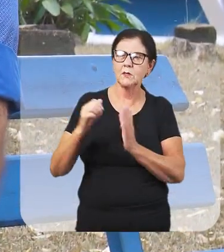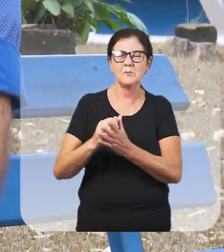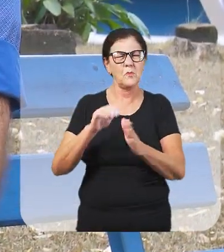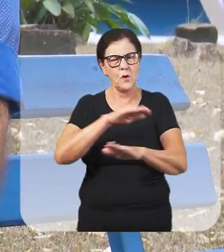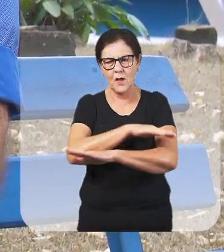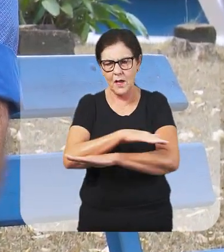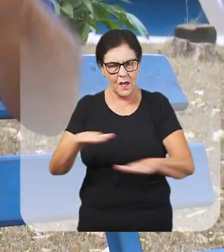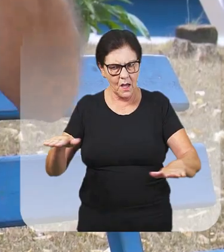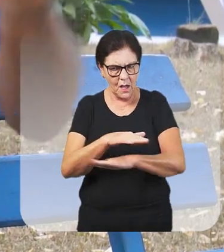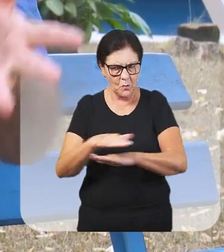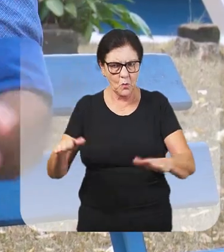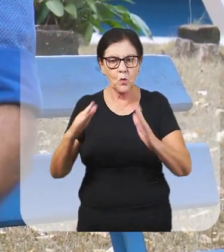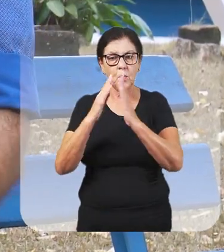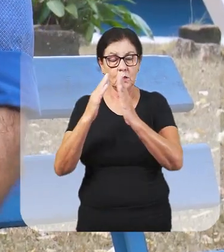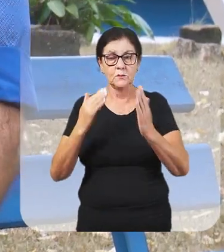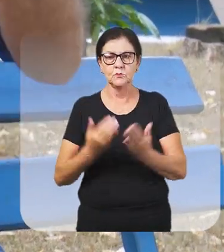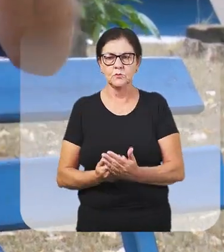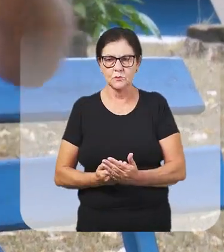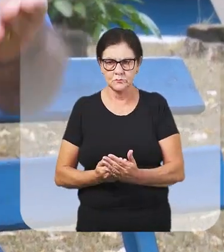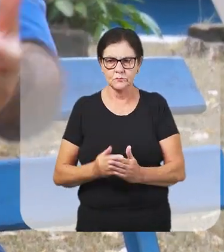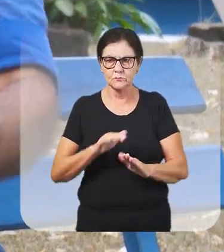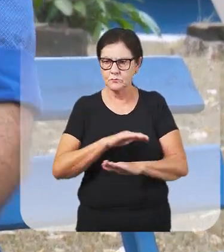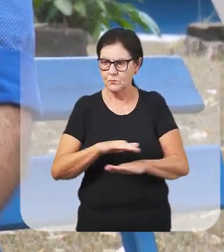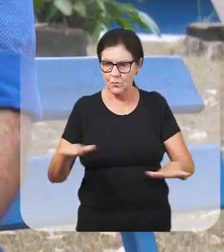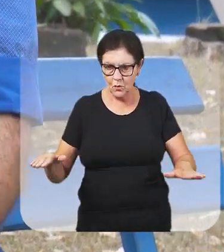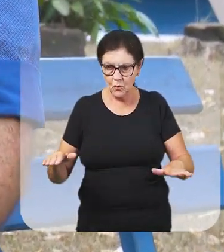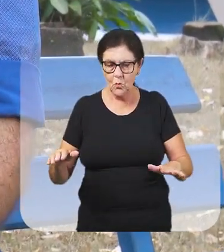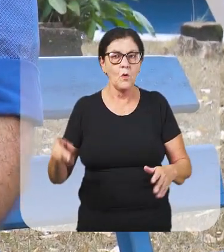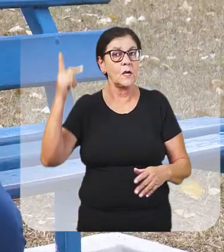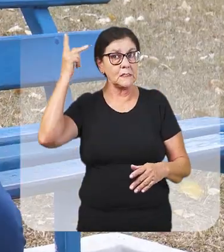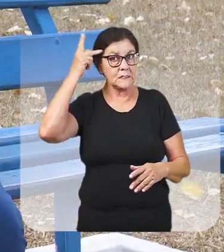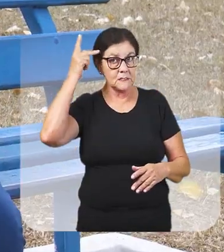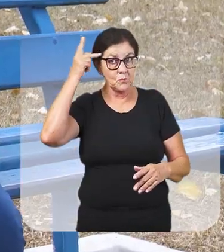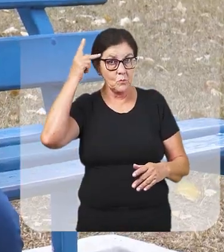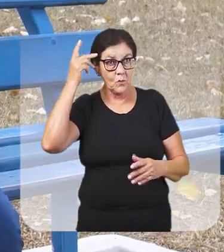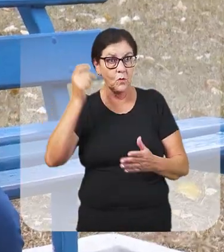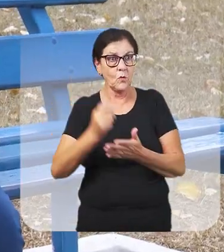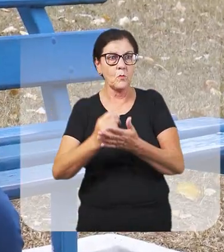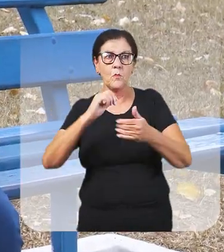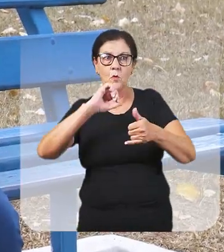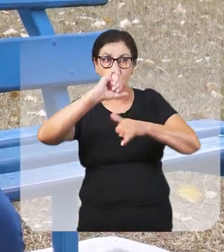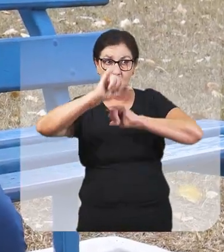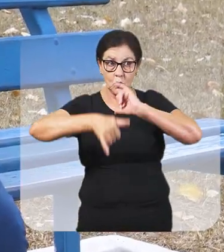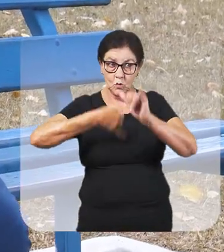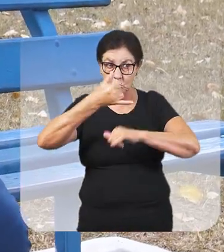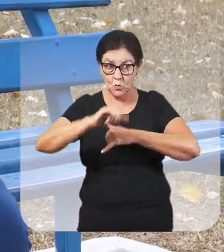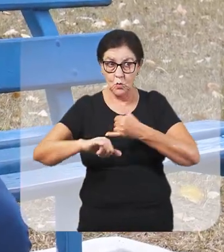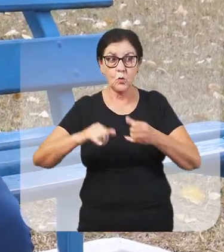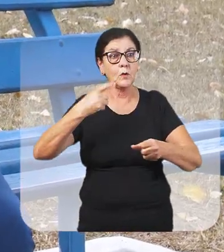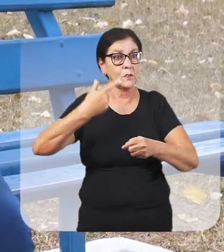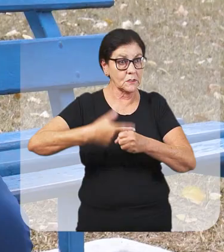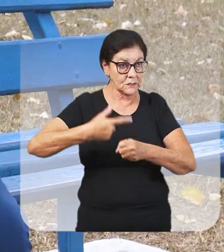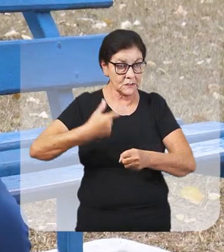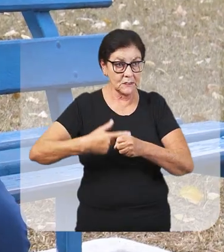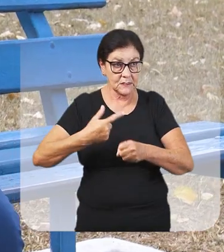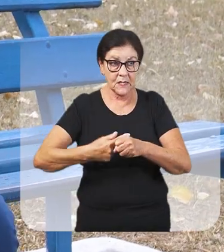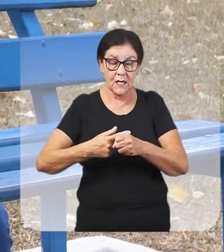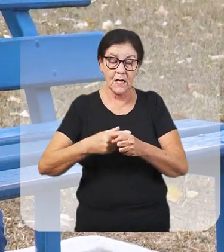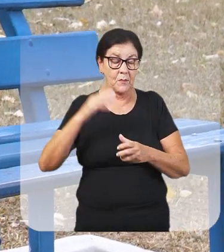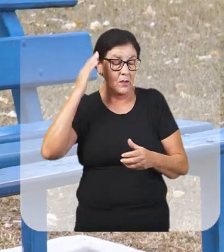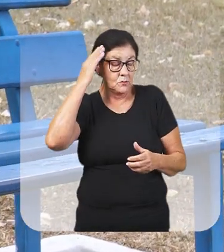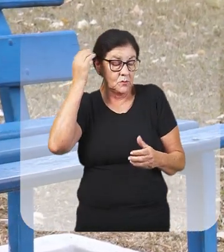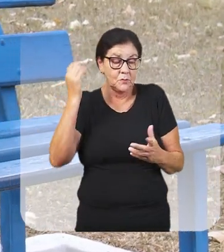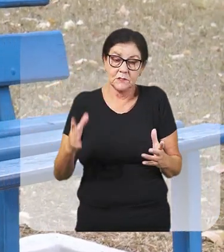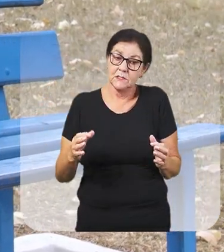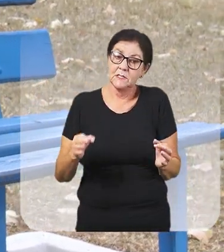cidade de São Paulo. Não se sabe ao certo, porque ele estudou num seminário, se ele queria ser padre realmente, mas é essas informações que nós